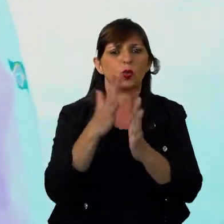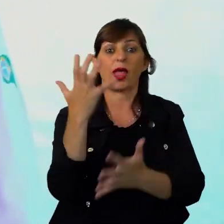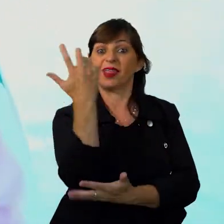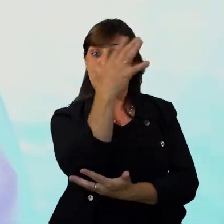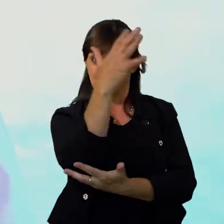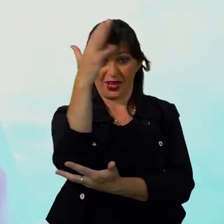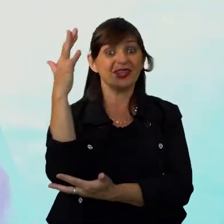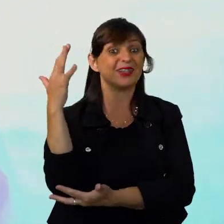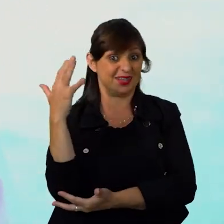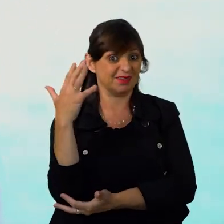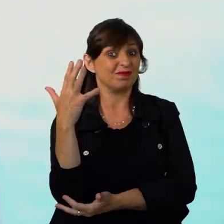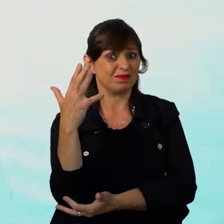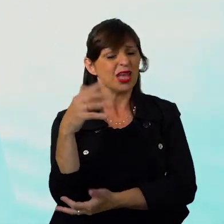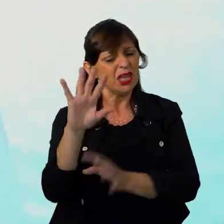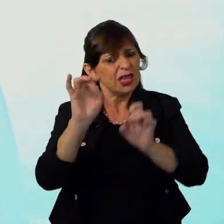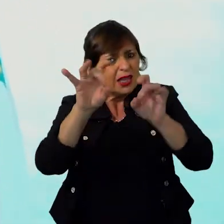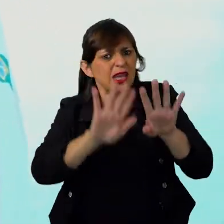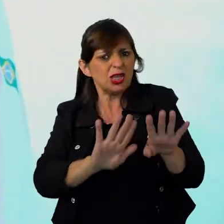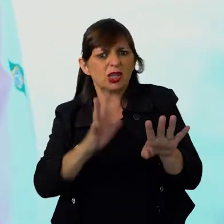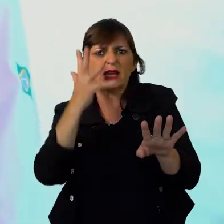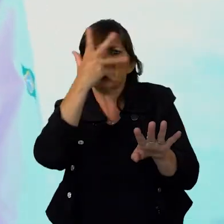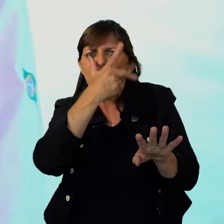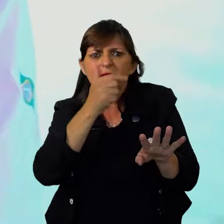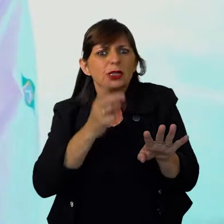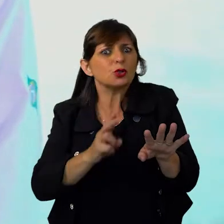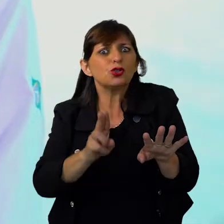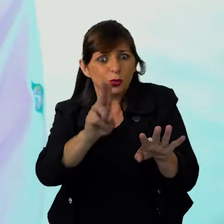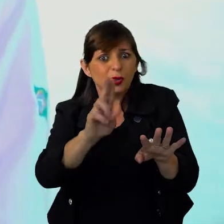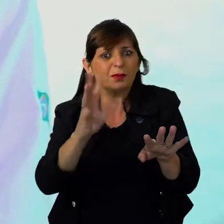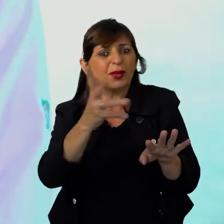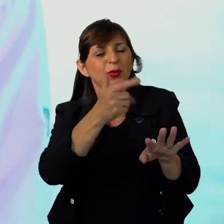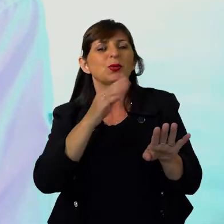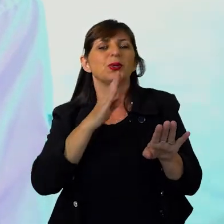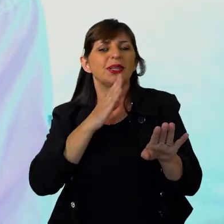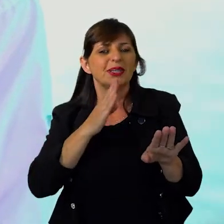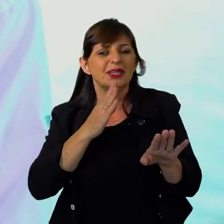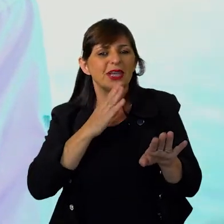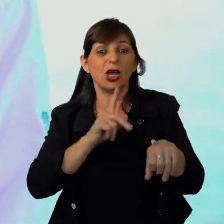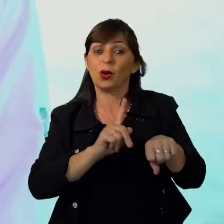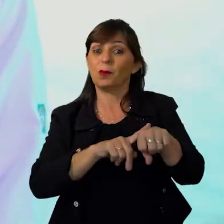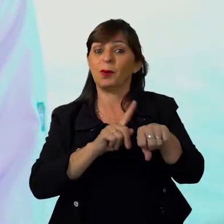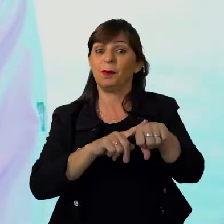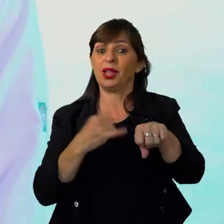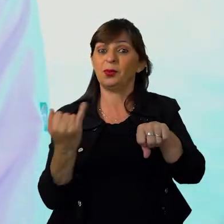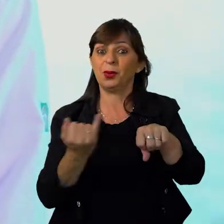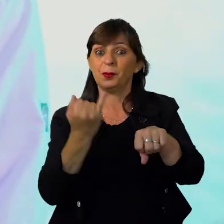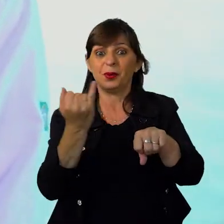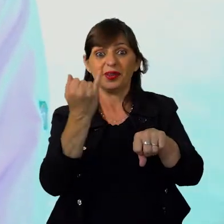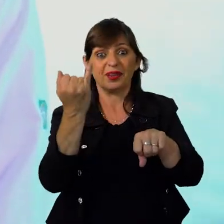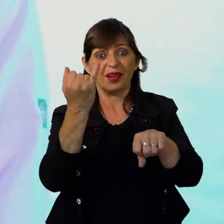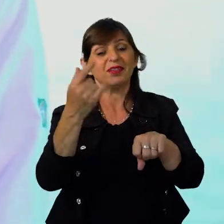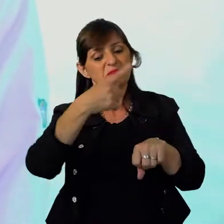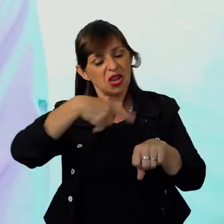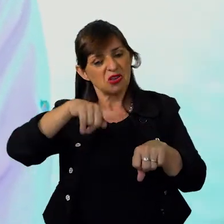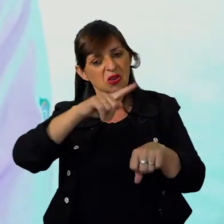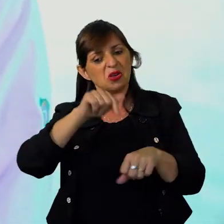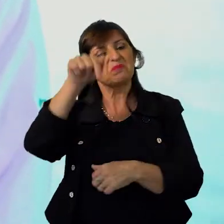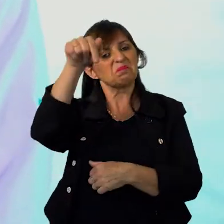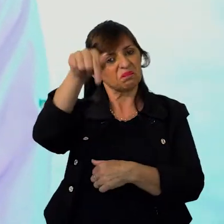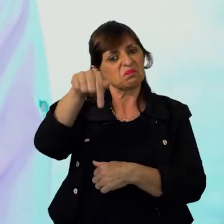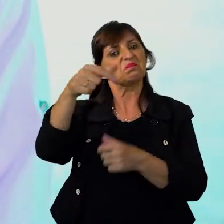essas belezas naturais do Salto Grande realmente for me é muito importante para nós estarmos lá